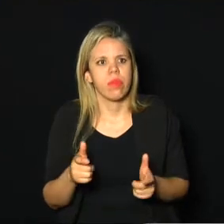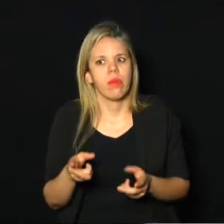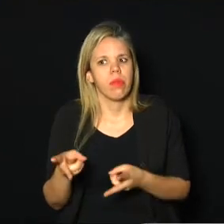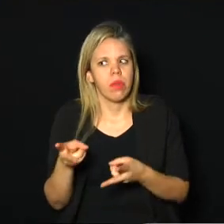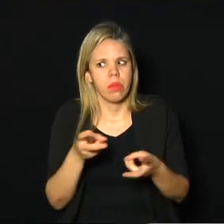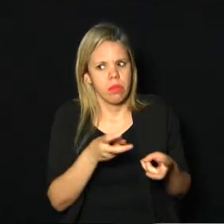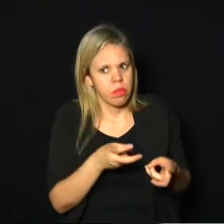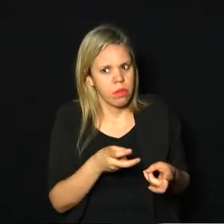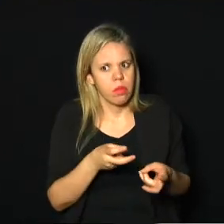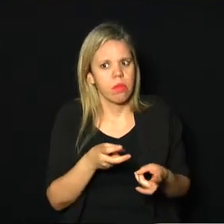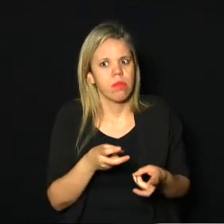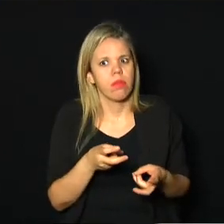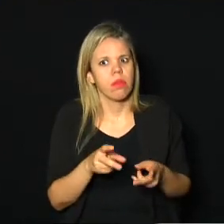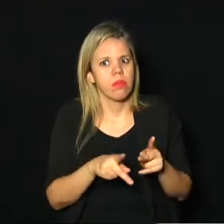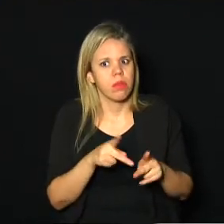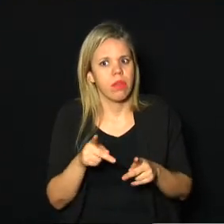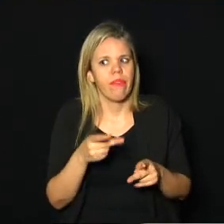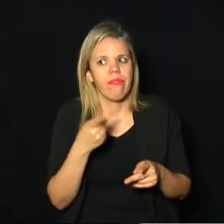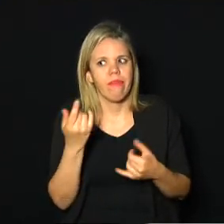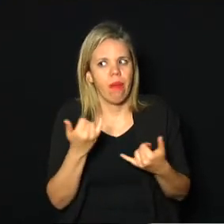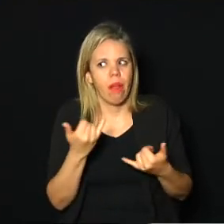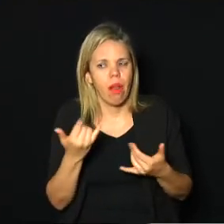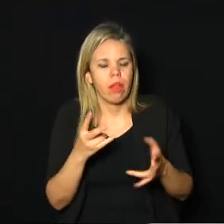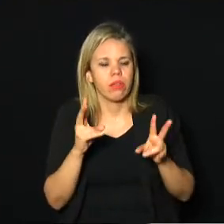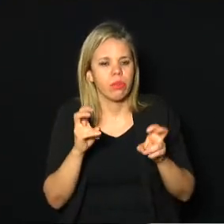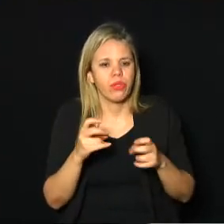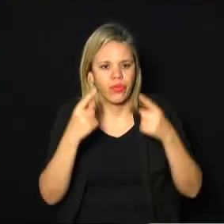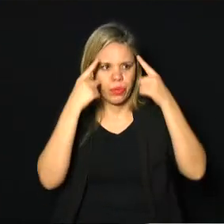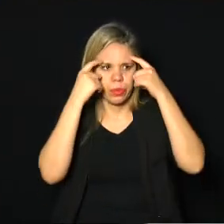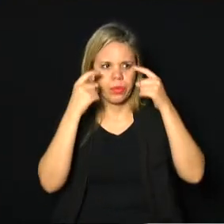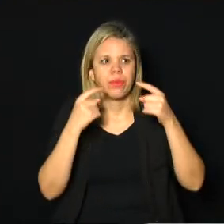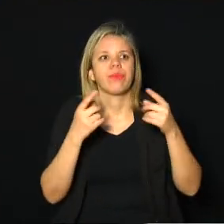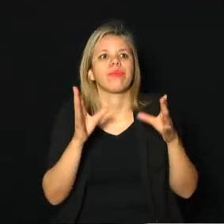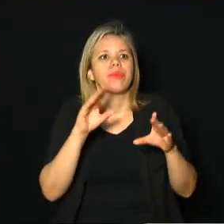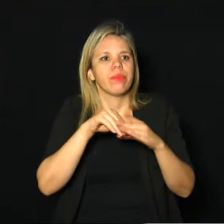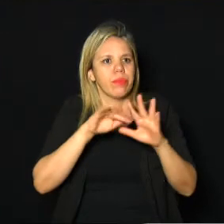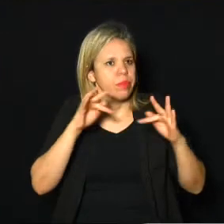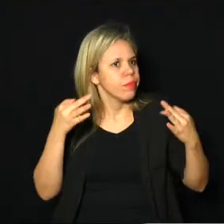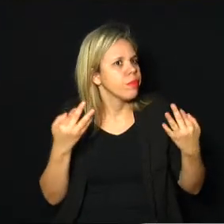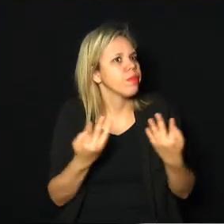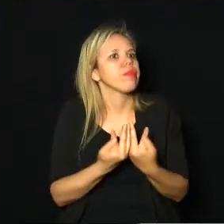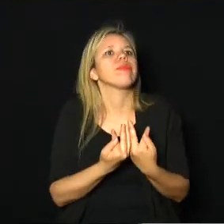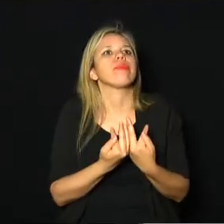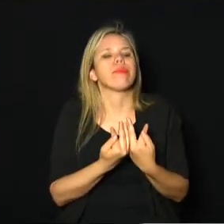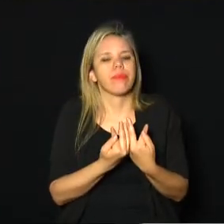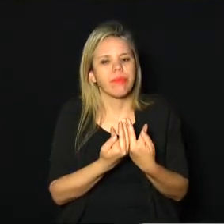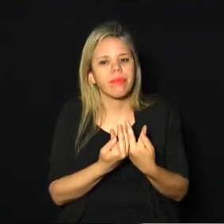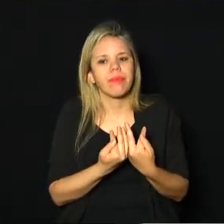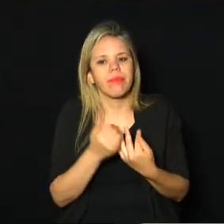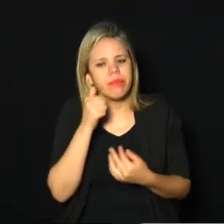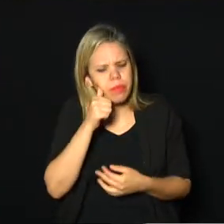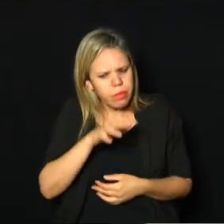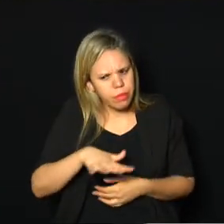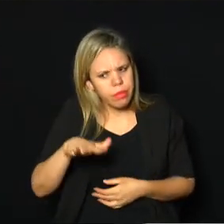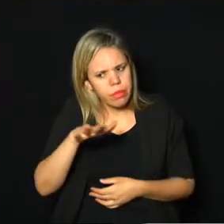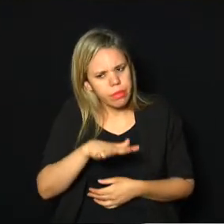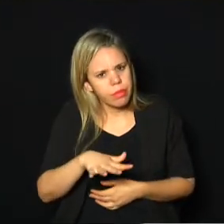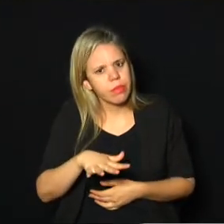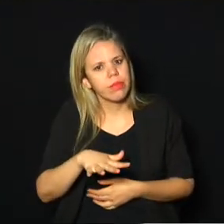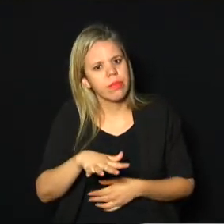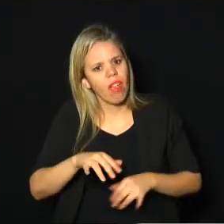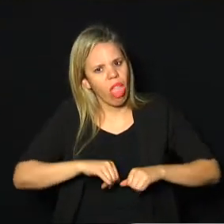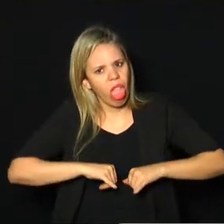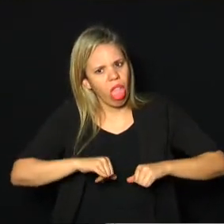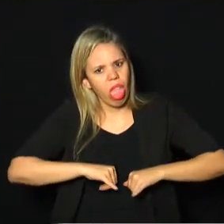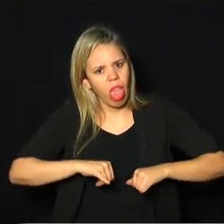tem ouvido em relação à violência doméstica, né? Na medida em que as mulheres, as vítimas,